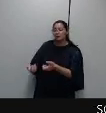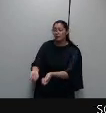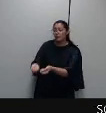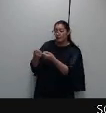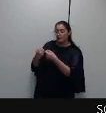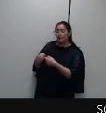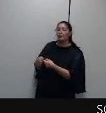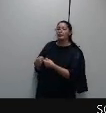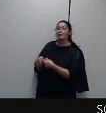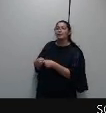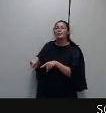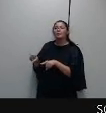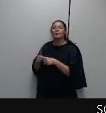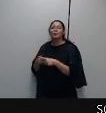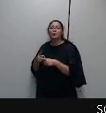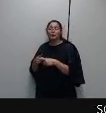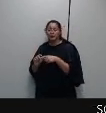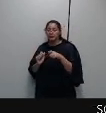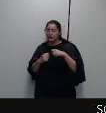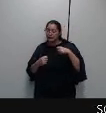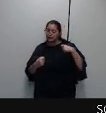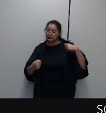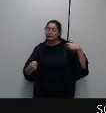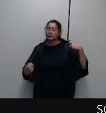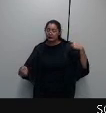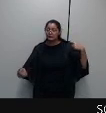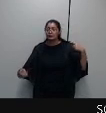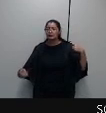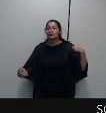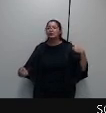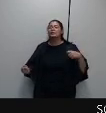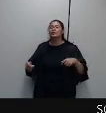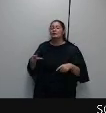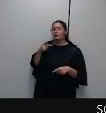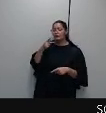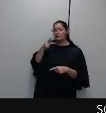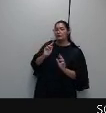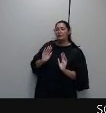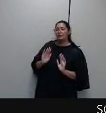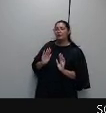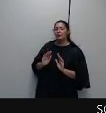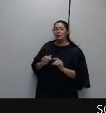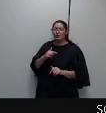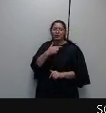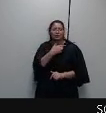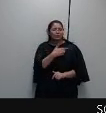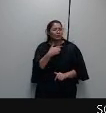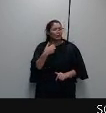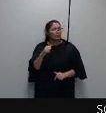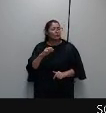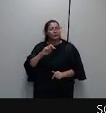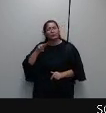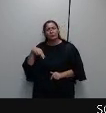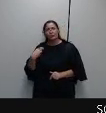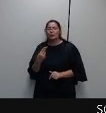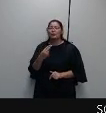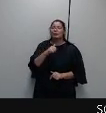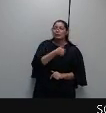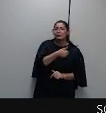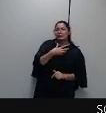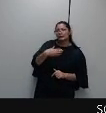daí Porque esse ela astério aí tão grande que você nem se falou e da 12 ou 13 anos mas é porque ao prazo para